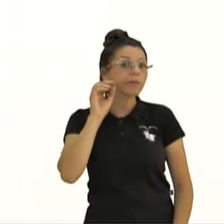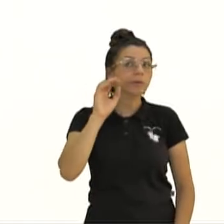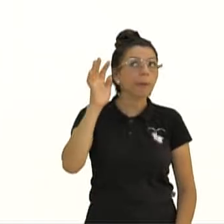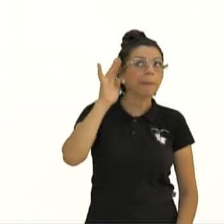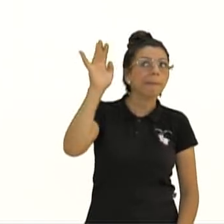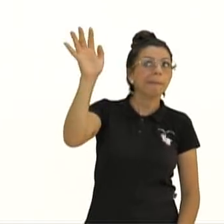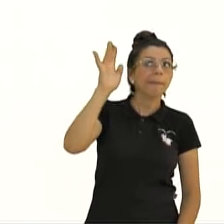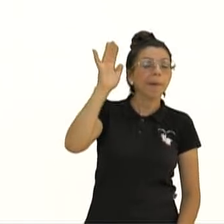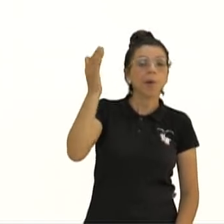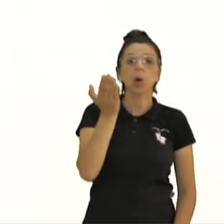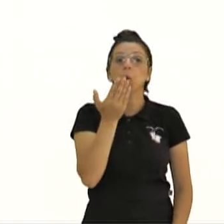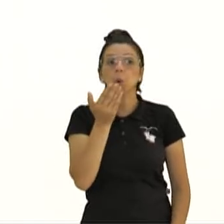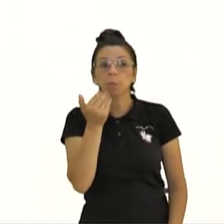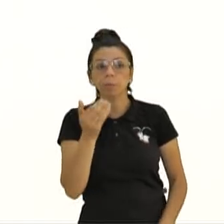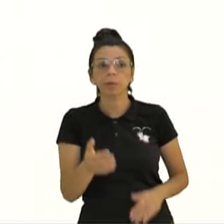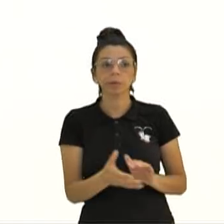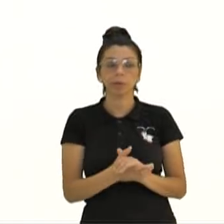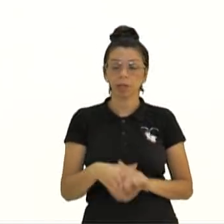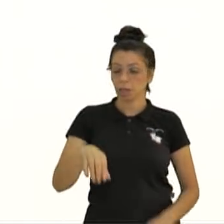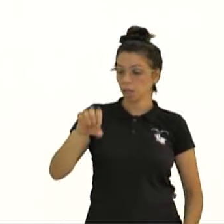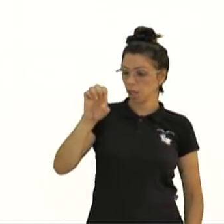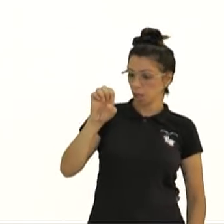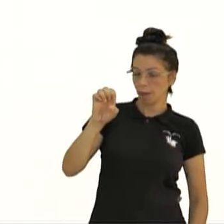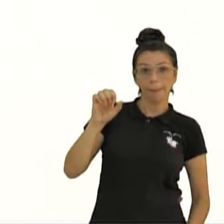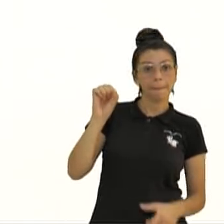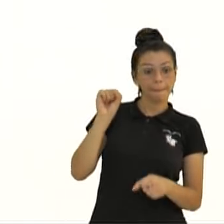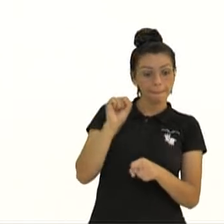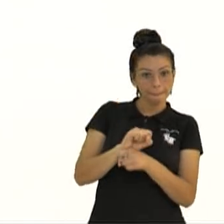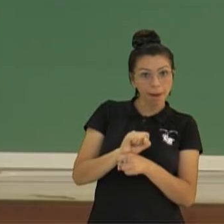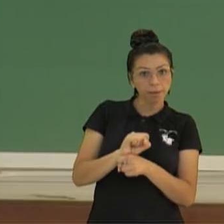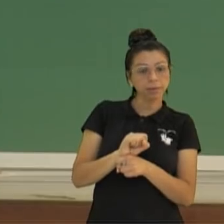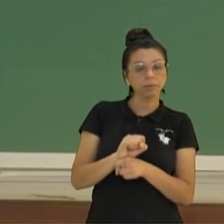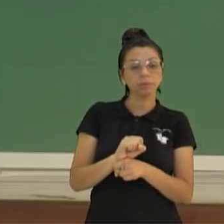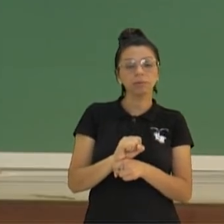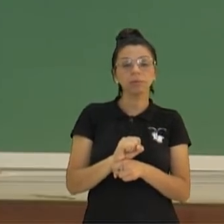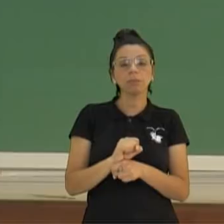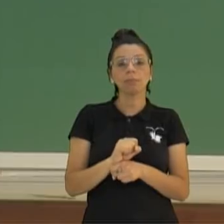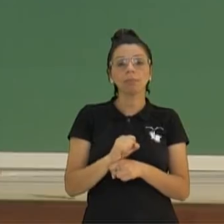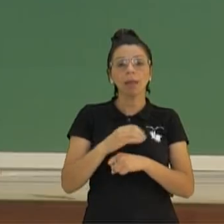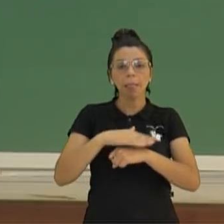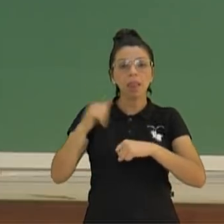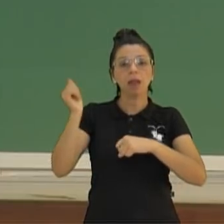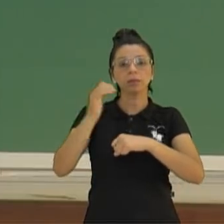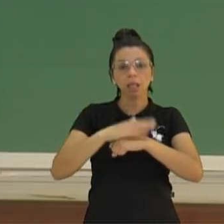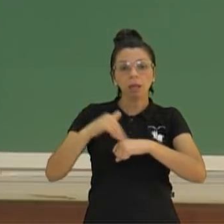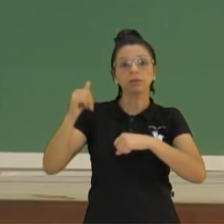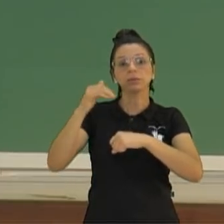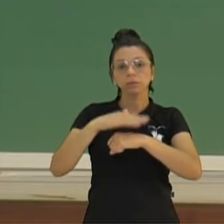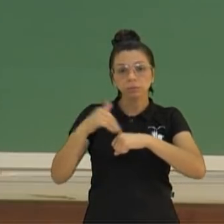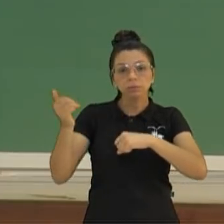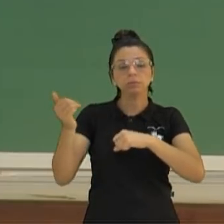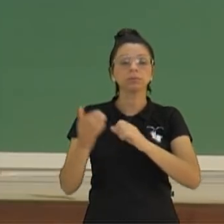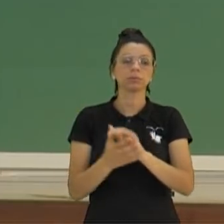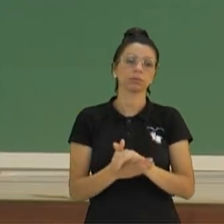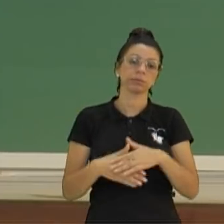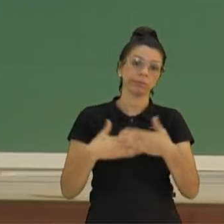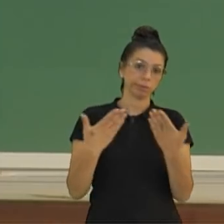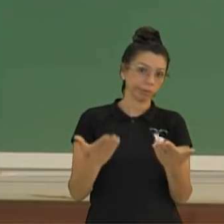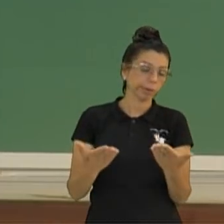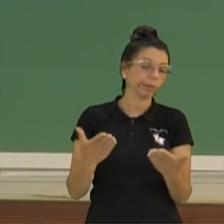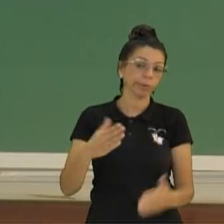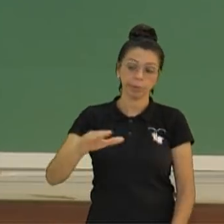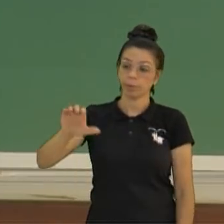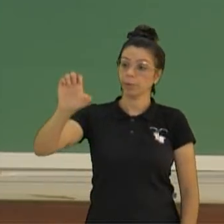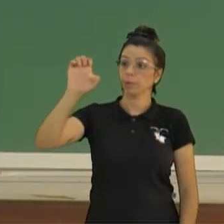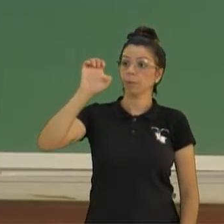comida e pare de me lamber, tá? Então, o E aqui,